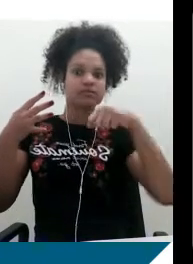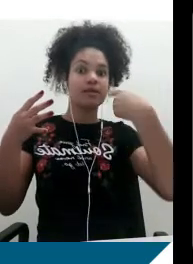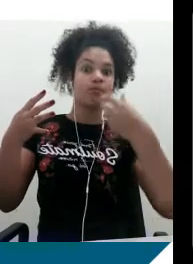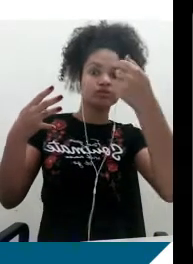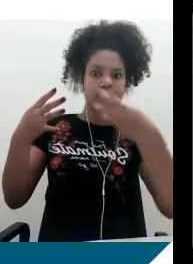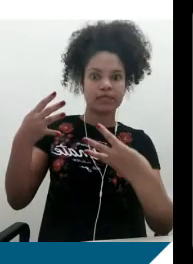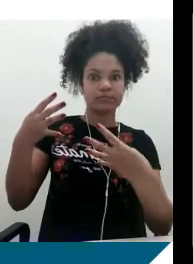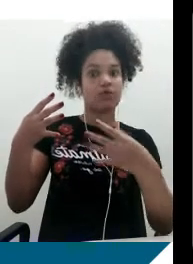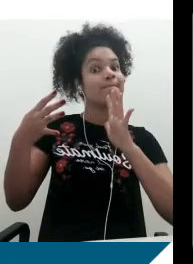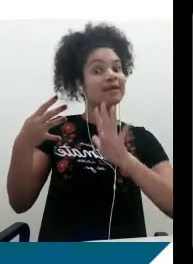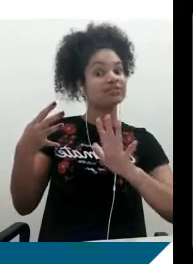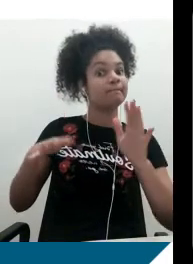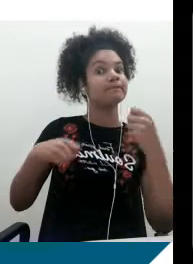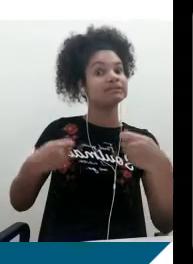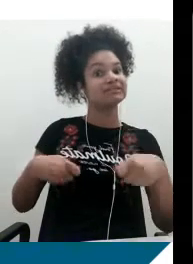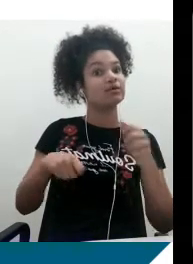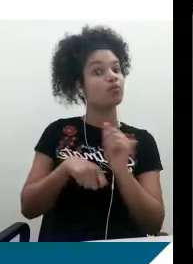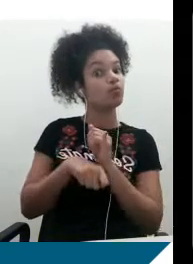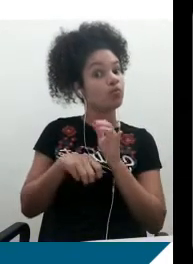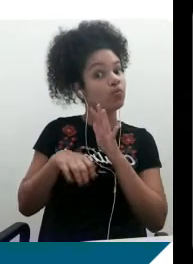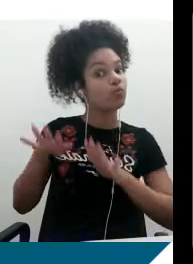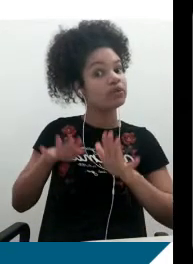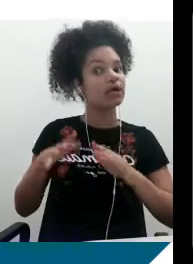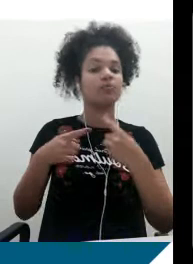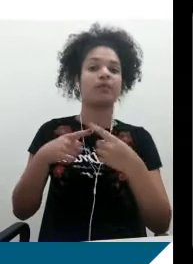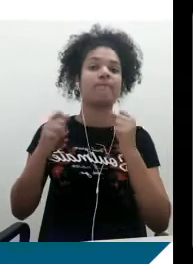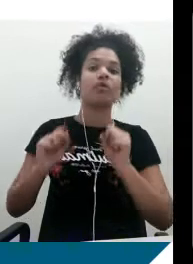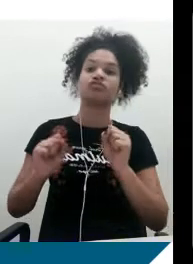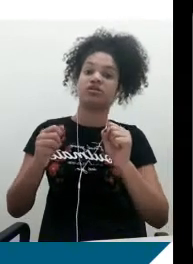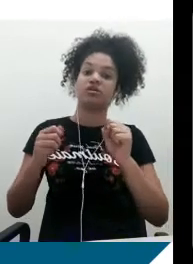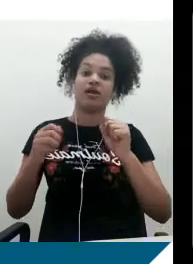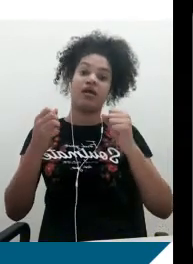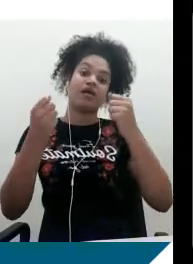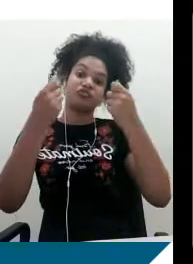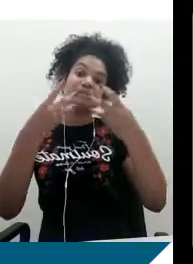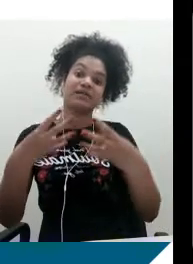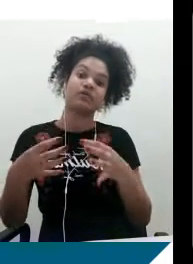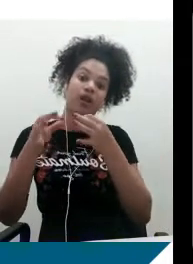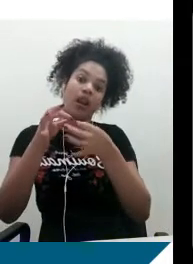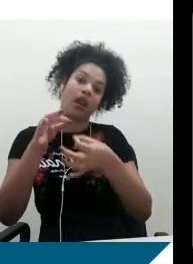a desenvolver um pouco mais e ocupar mais linhas do que o necessário na introdução.